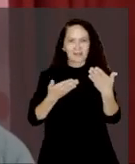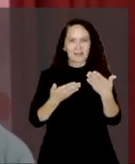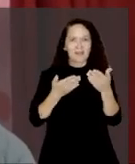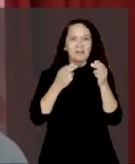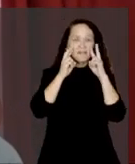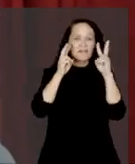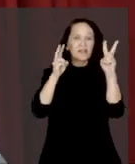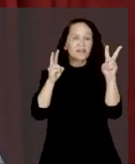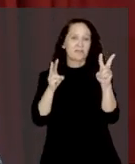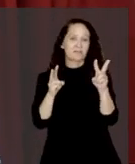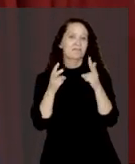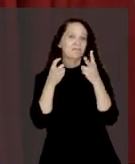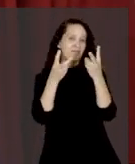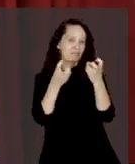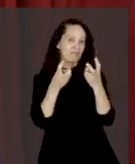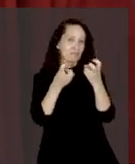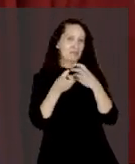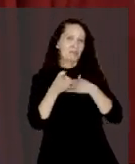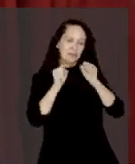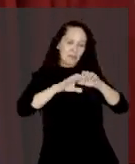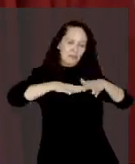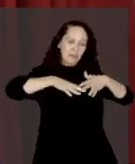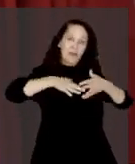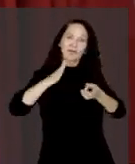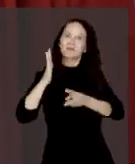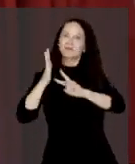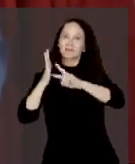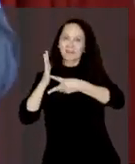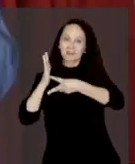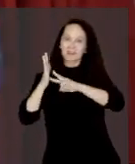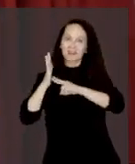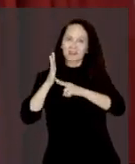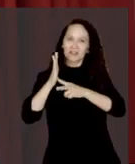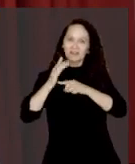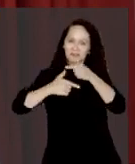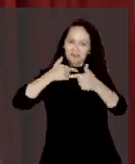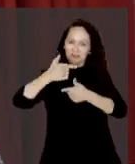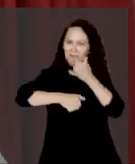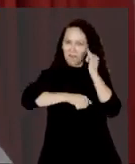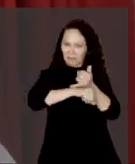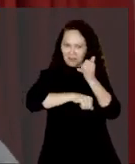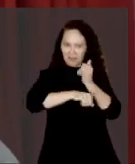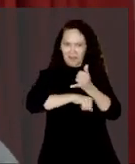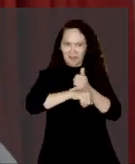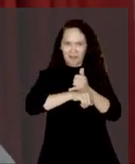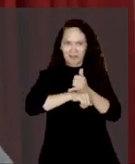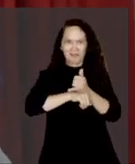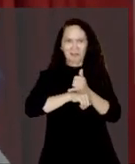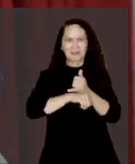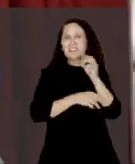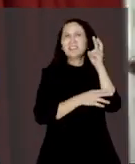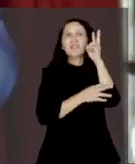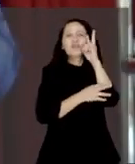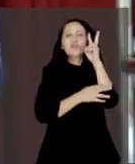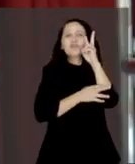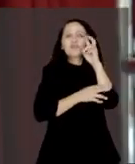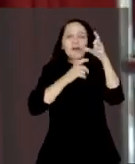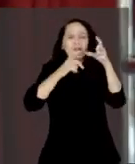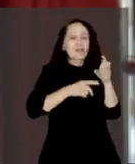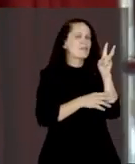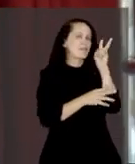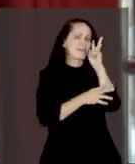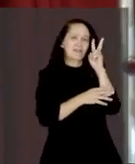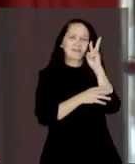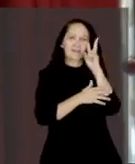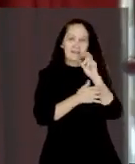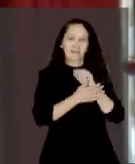Aqui ocorreram lutas políticas. No nosso palco, no palco do teatro, atores